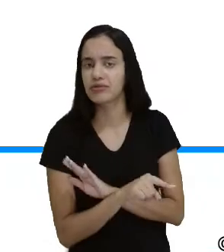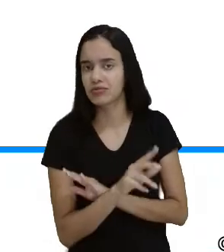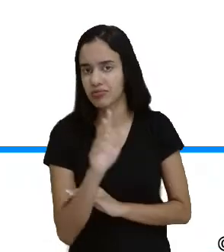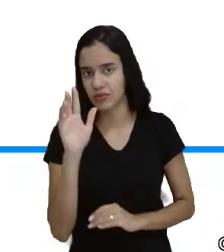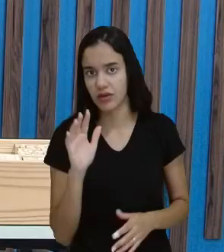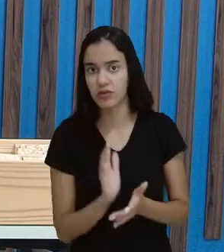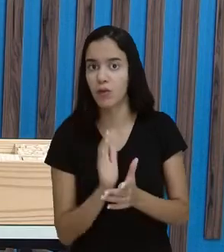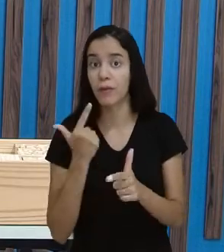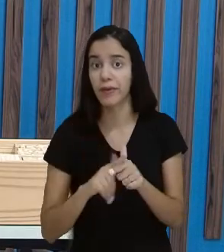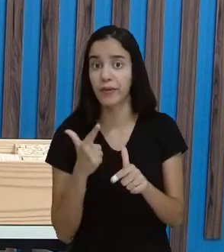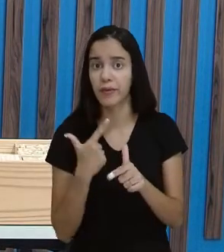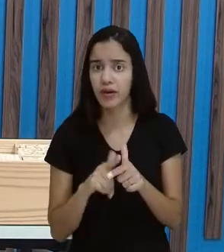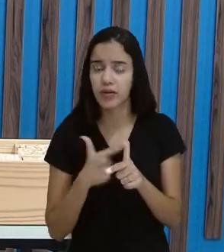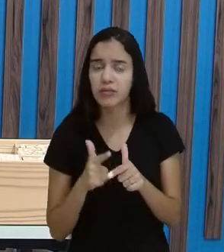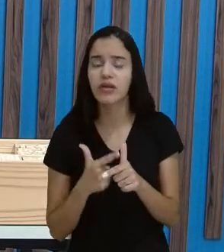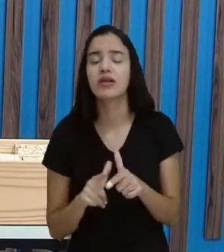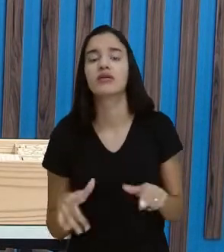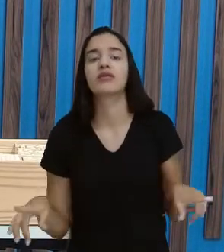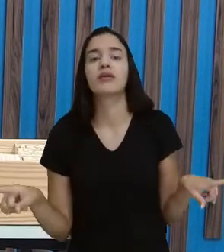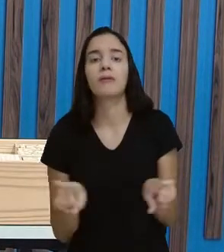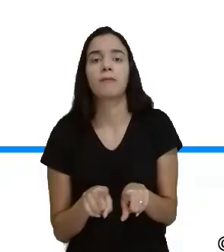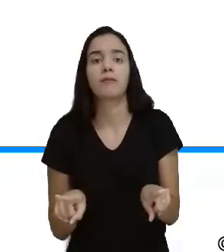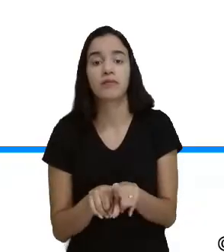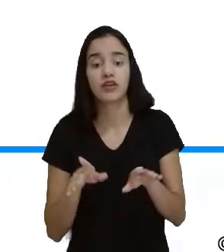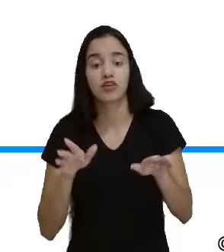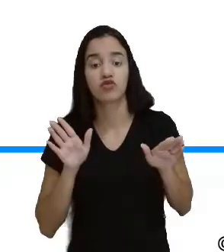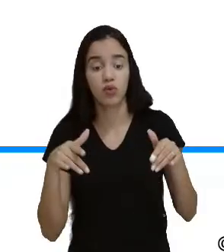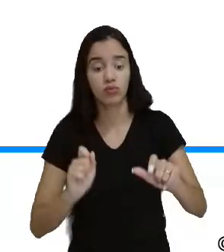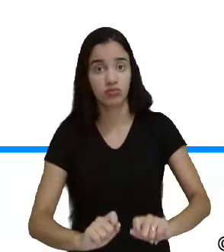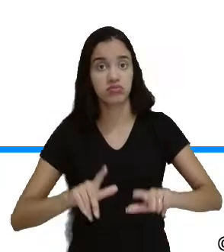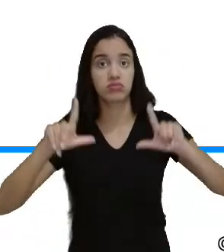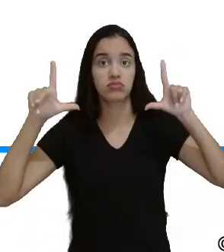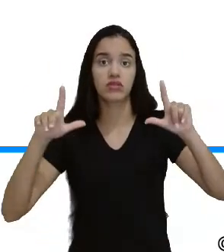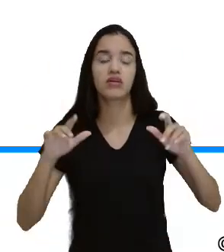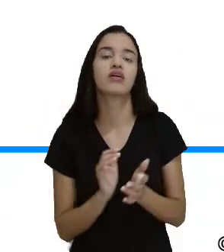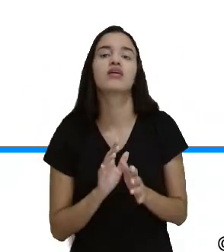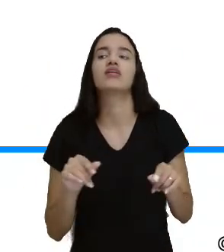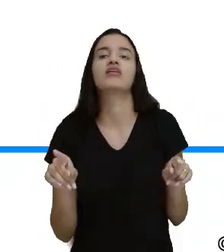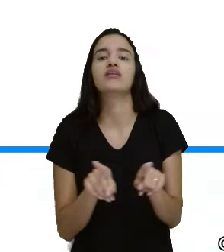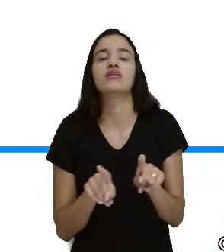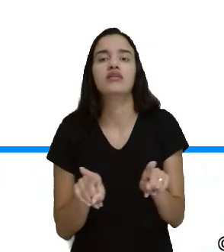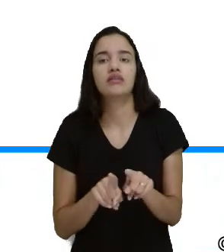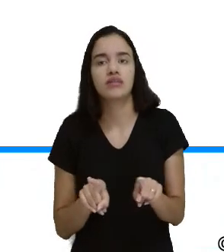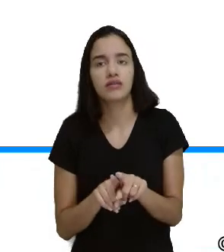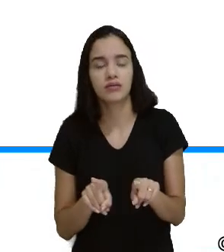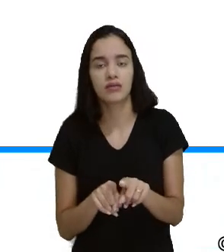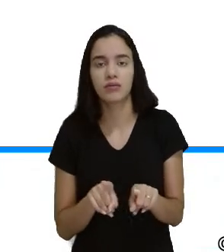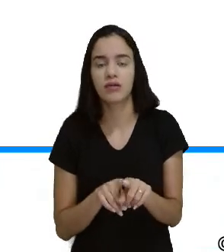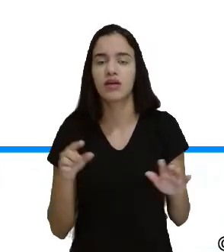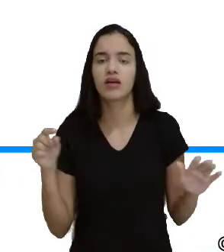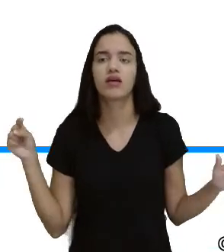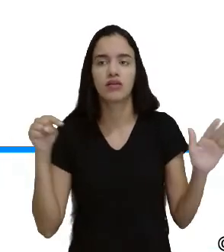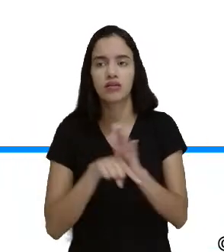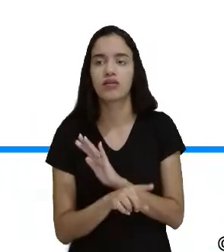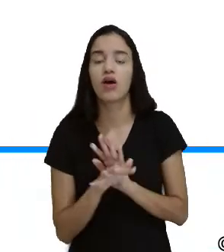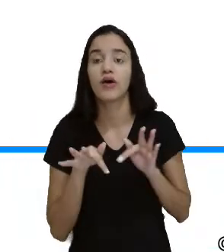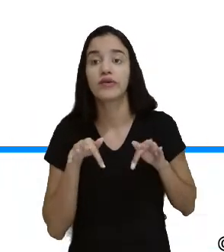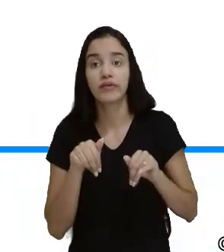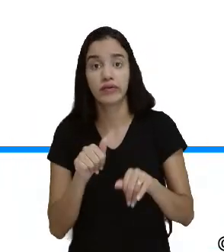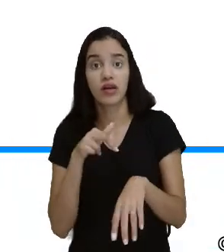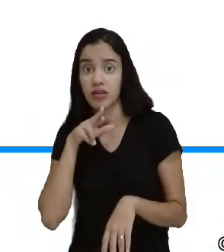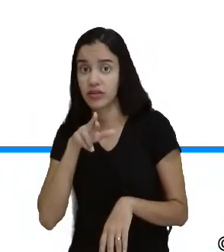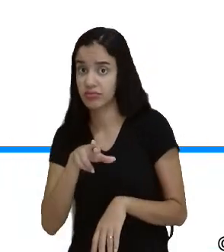problema. Observar a pergunta, foco na tela, observar a pergunta para, ao